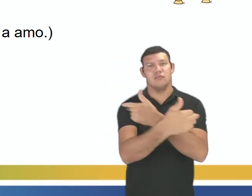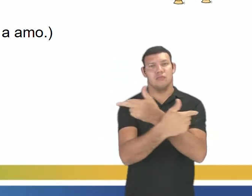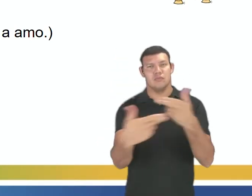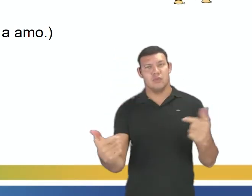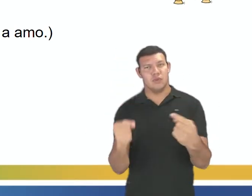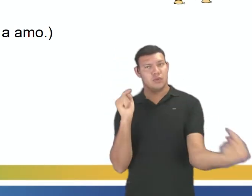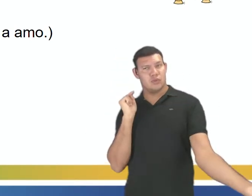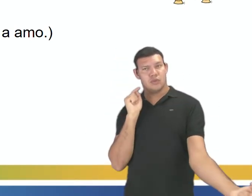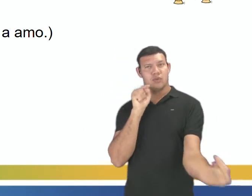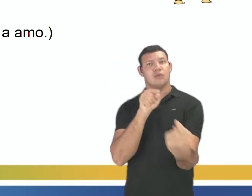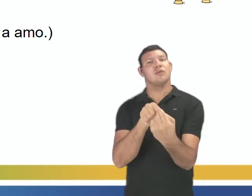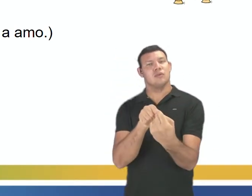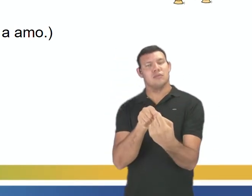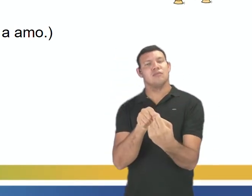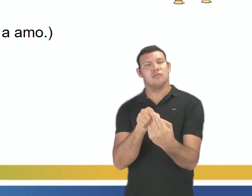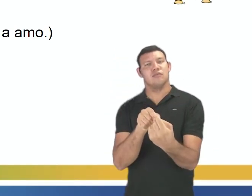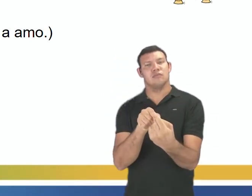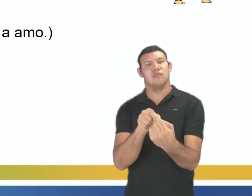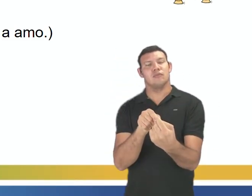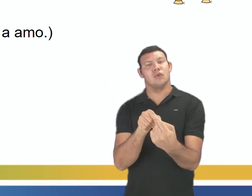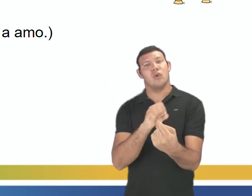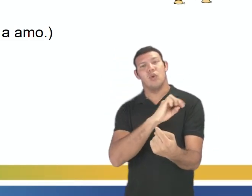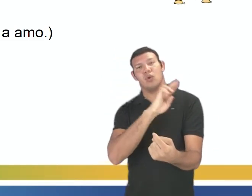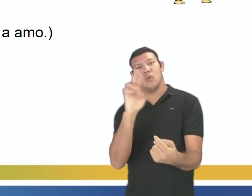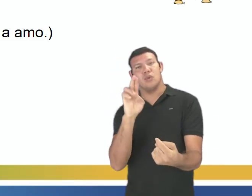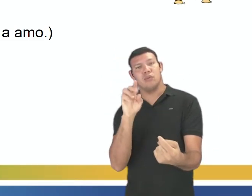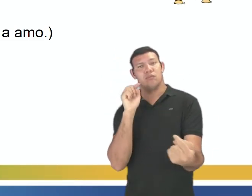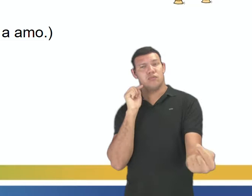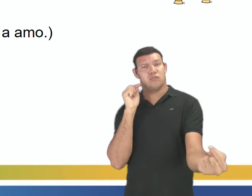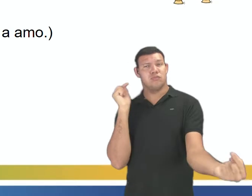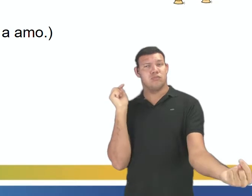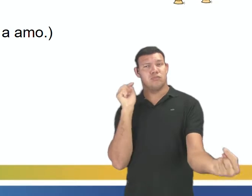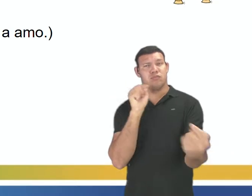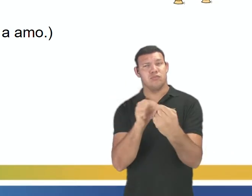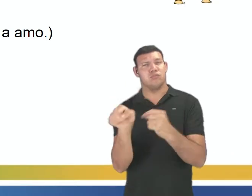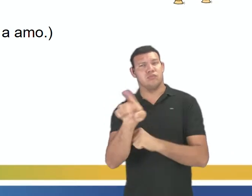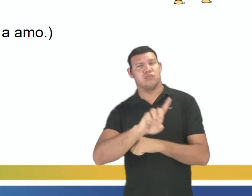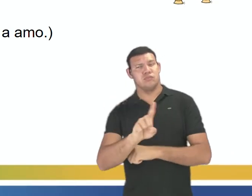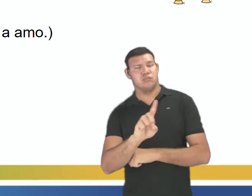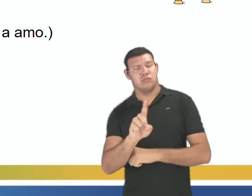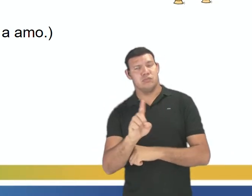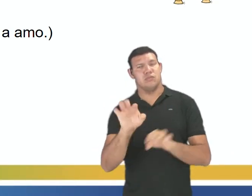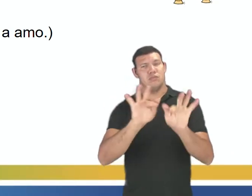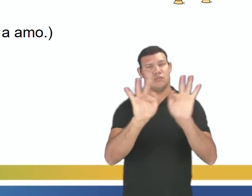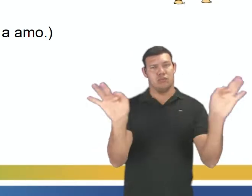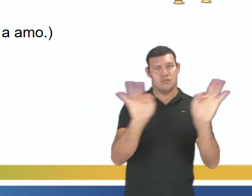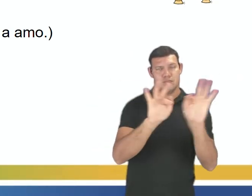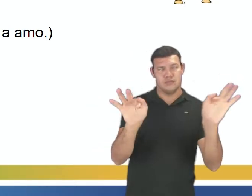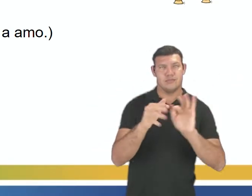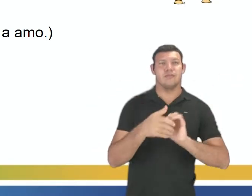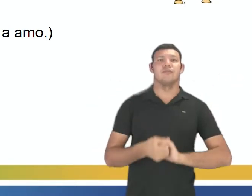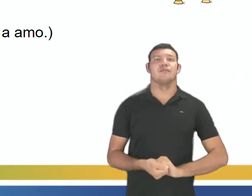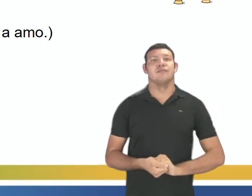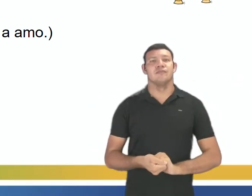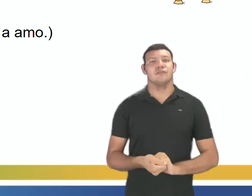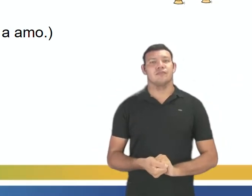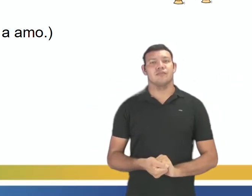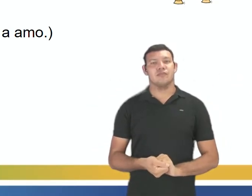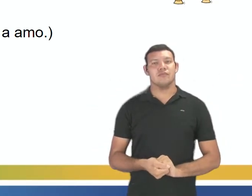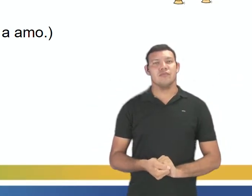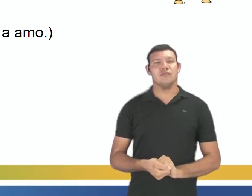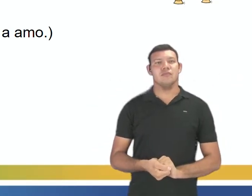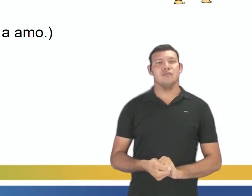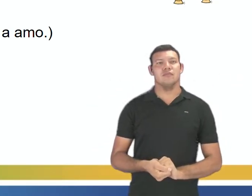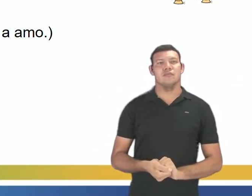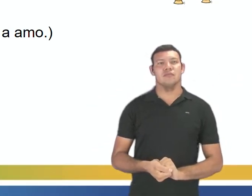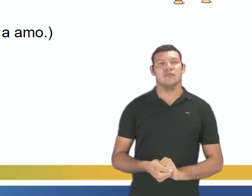ou indireto na frase. Eu vou dar um exemplo aqui e depois eu vou explicar um pouco melhor, tudo bem? Então, a gente tem ali